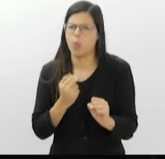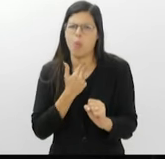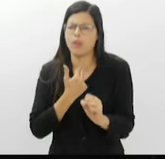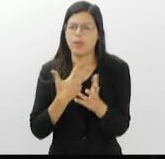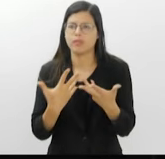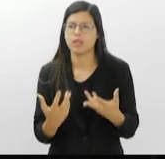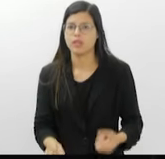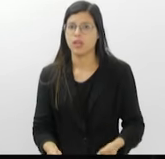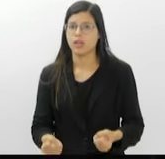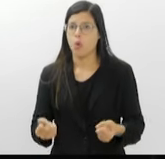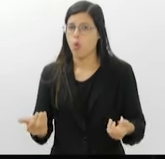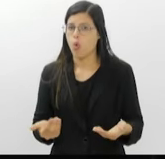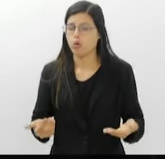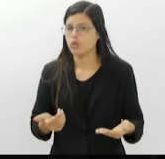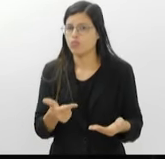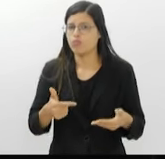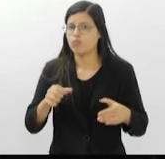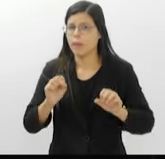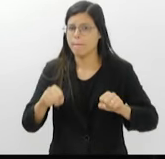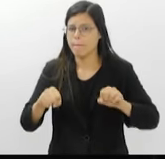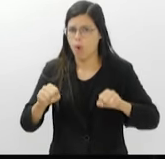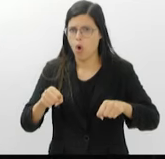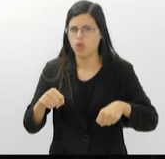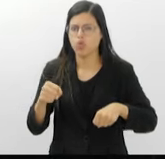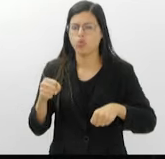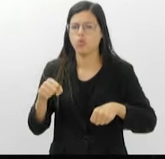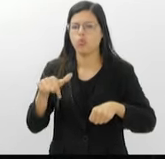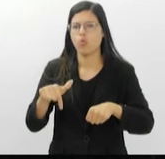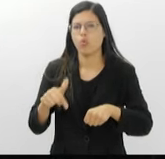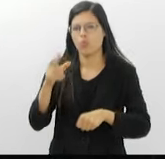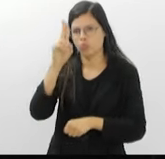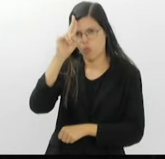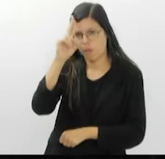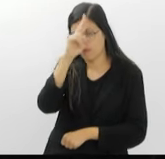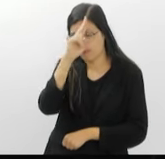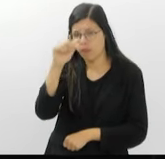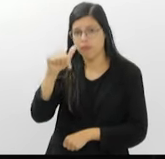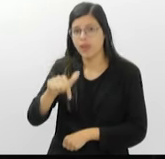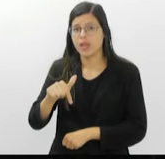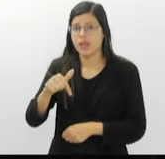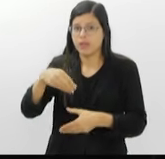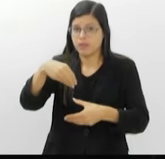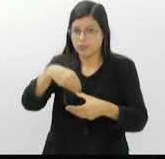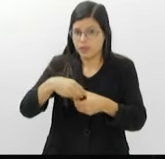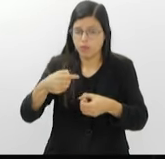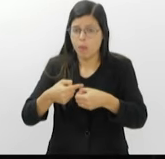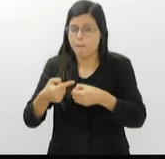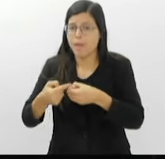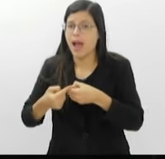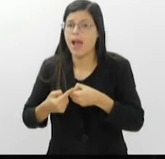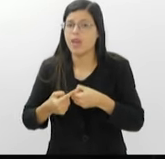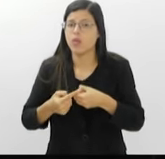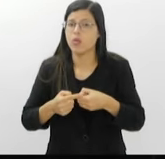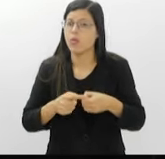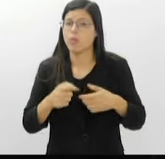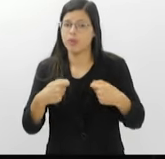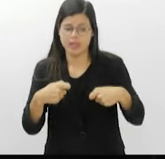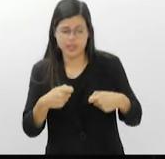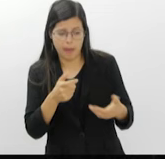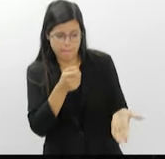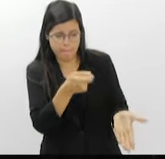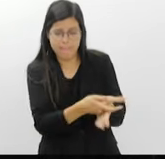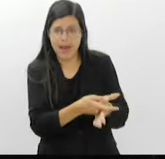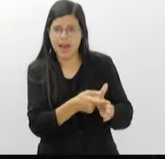tem um mototáxi dentro do bairro que não é explorado pela milícia. O cara tem que pagar